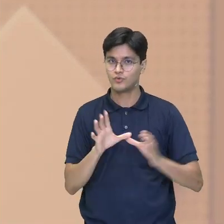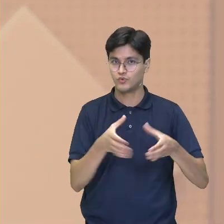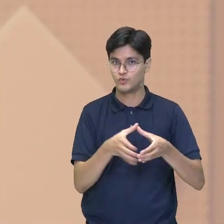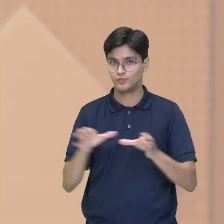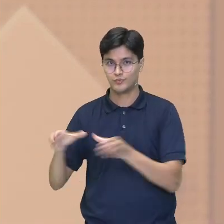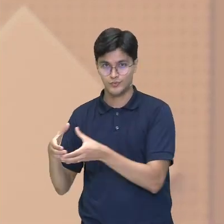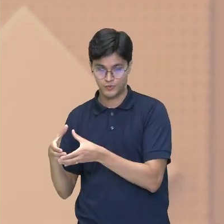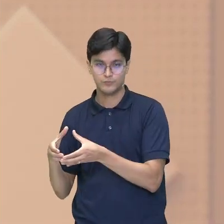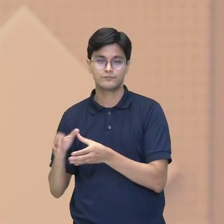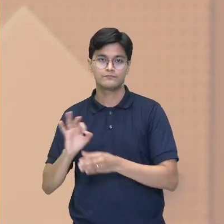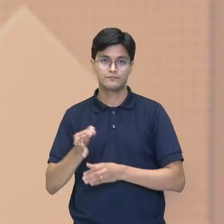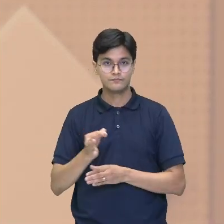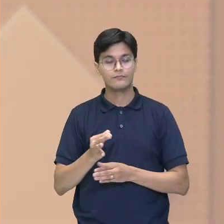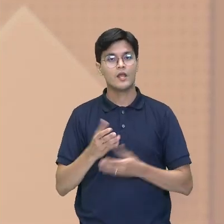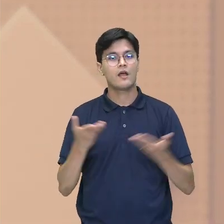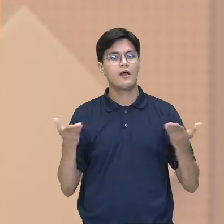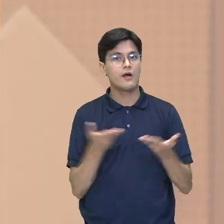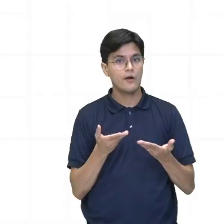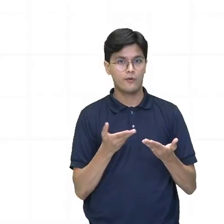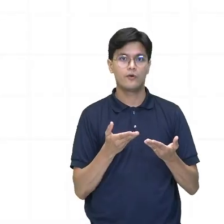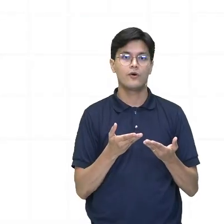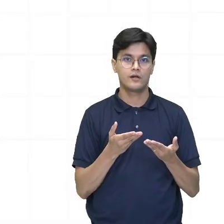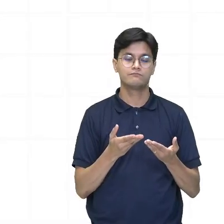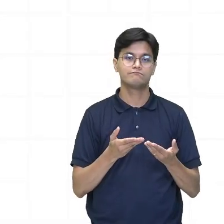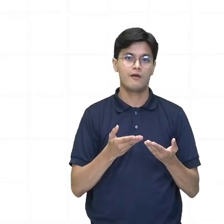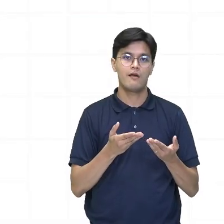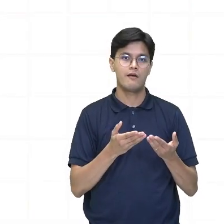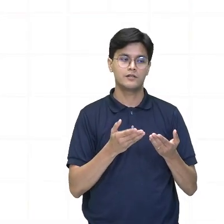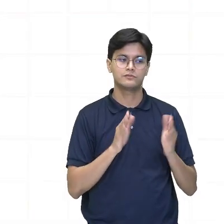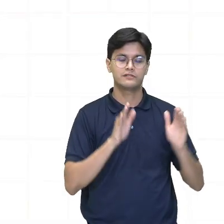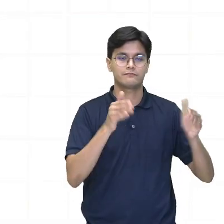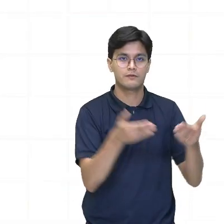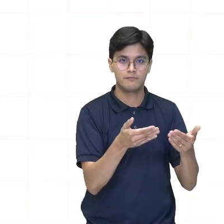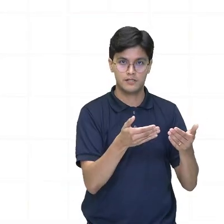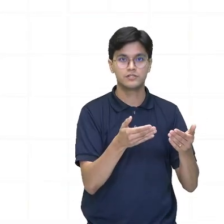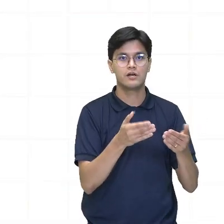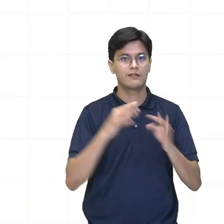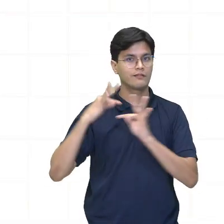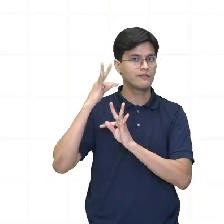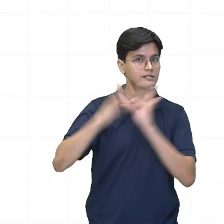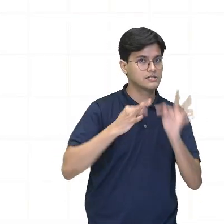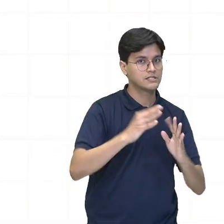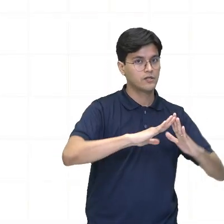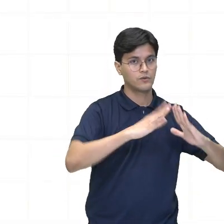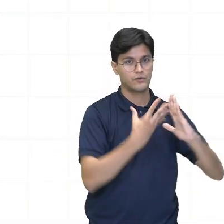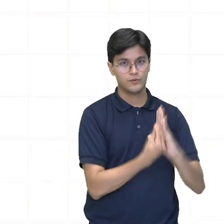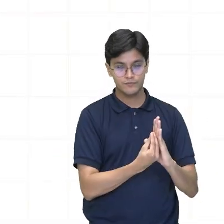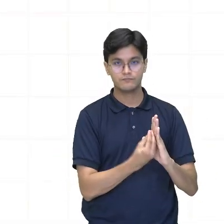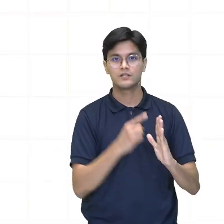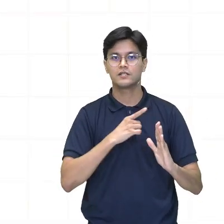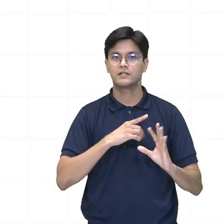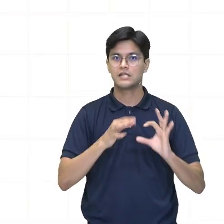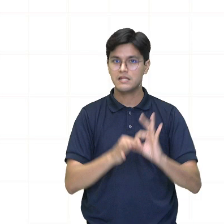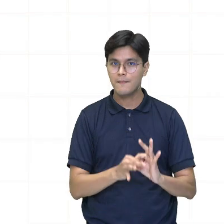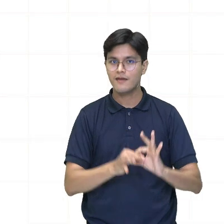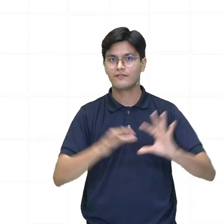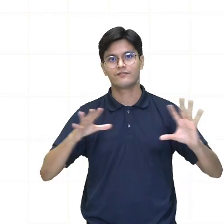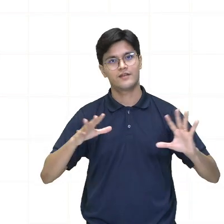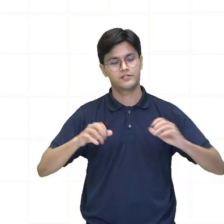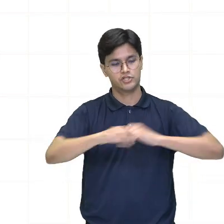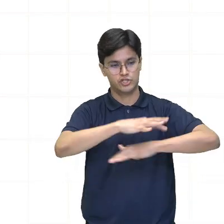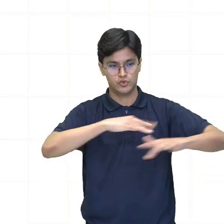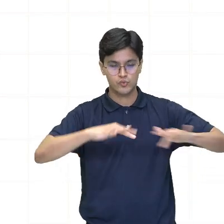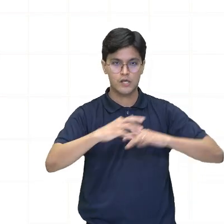relação às tradições quilombolas, vamos ver liberdades para rituais religiosos. E,